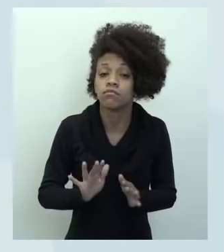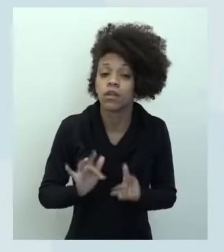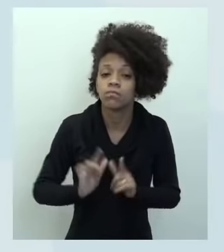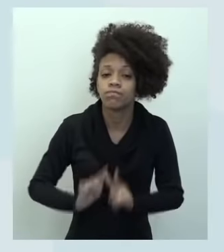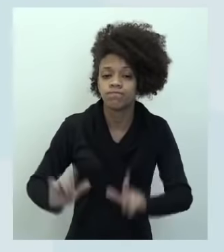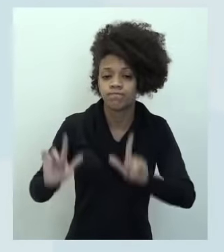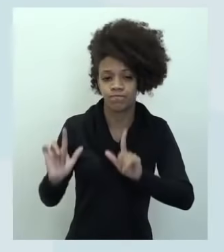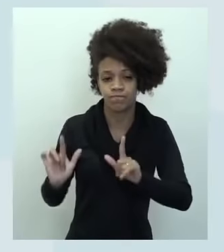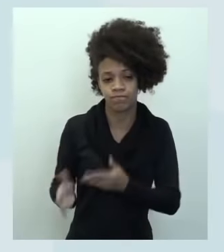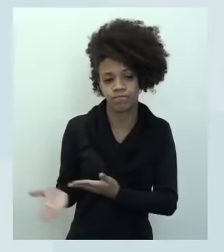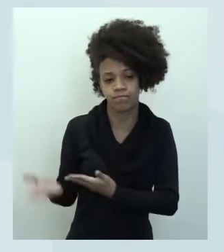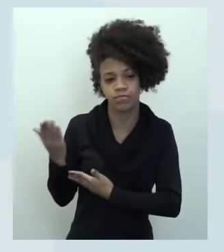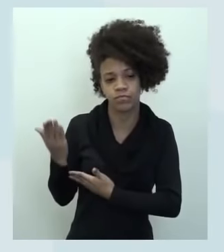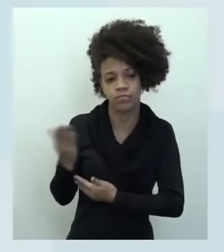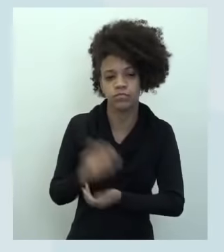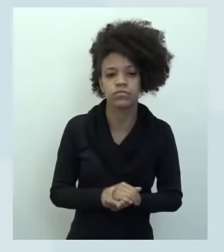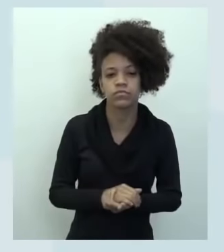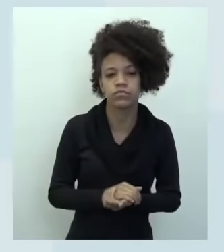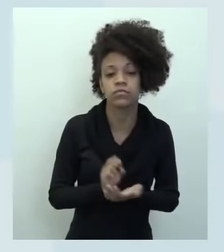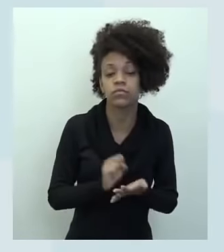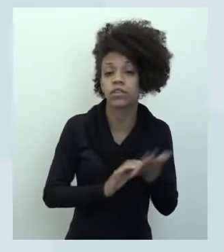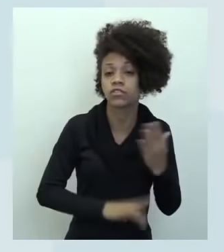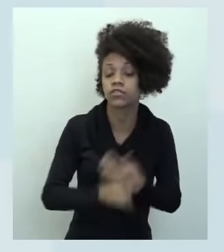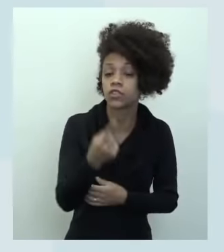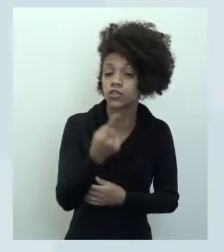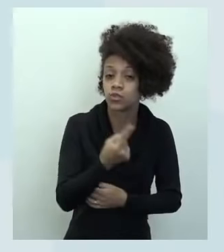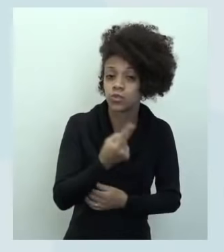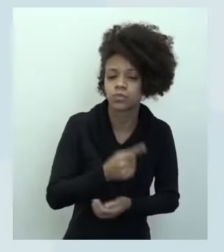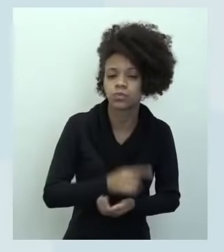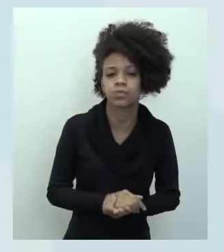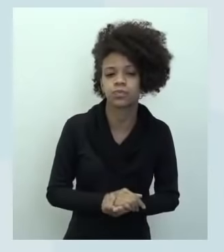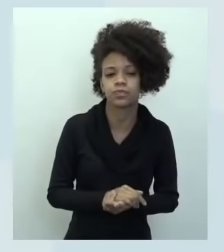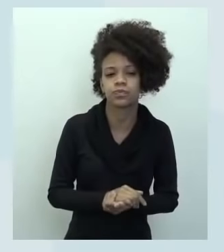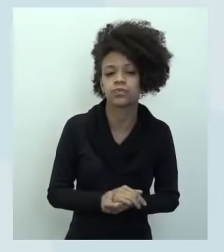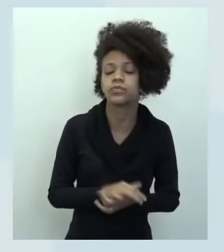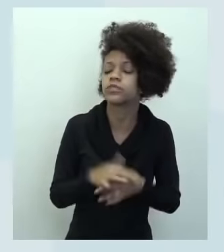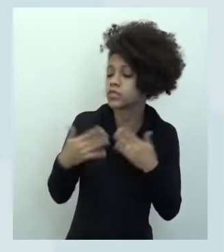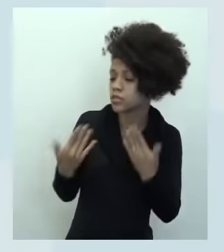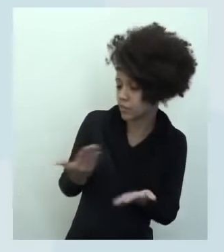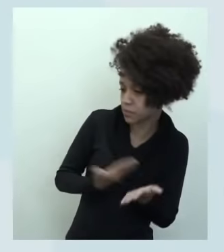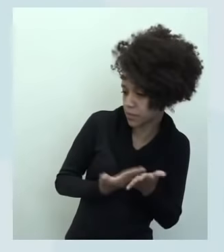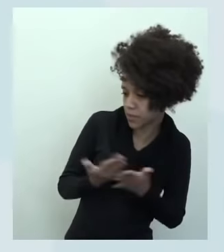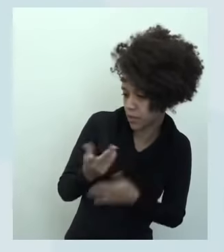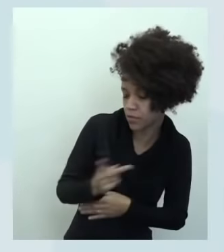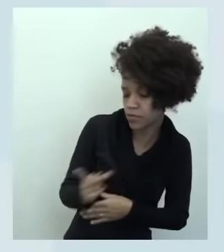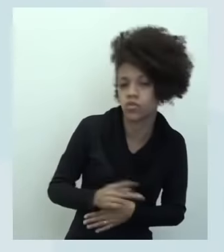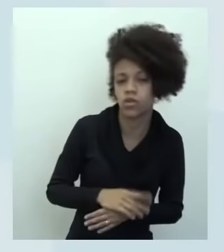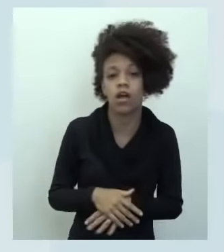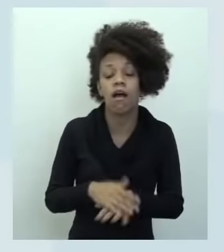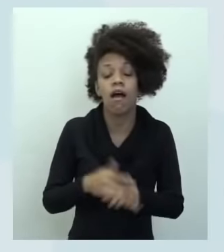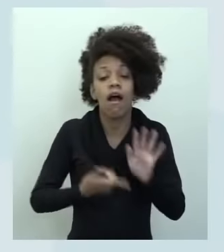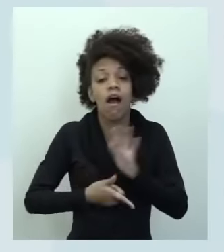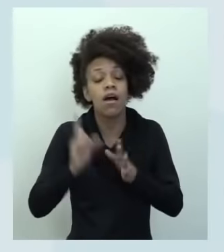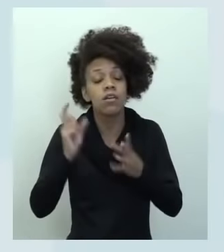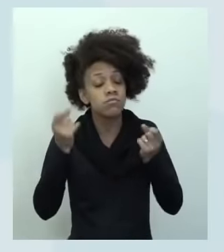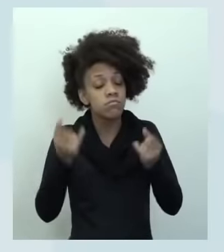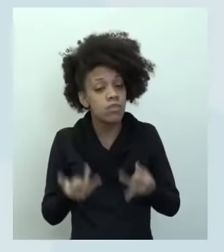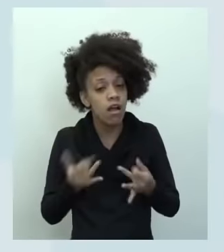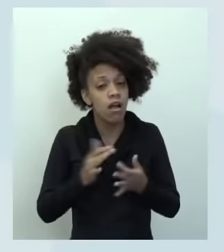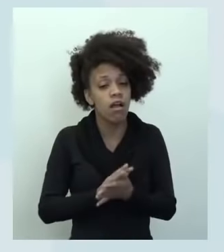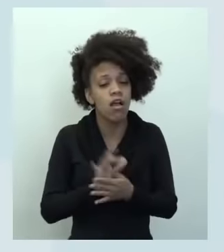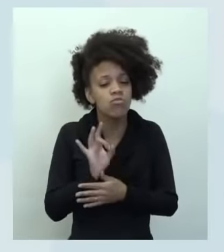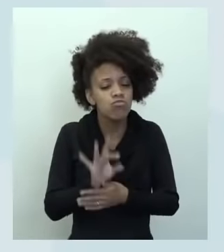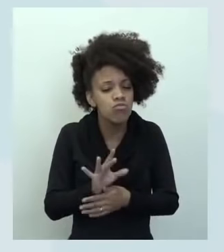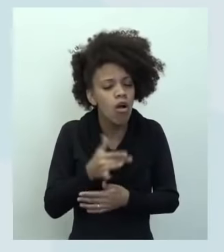tela a atividade número 1. Isso, então vamos lá, né, professora? Antes de explicar a atividade, eu só